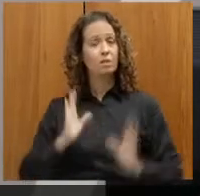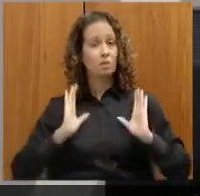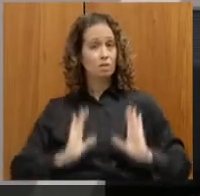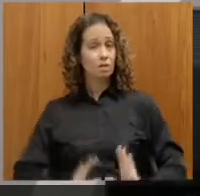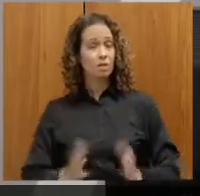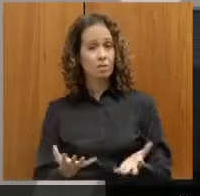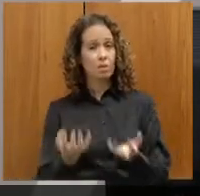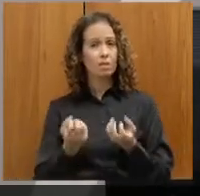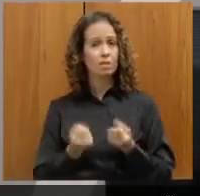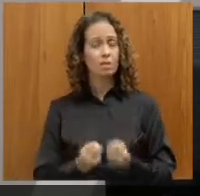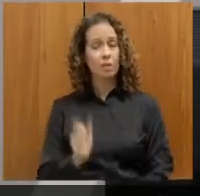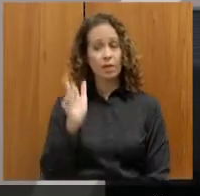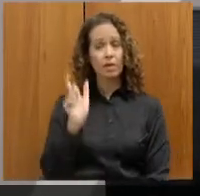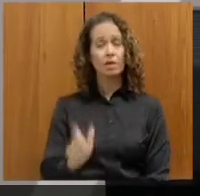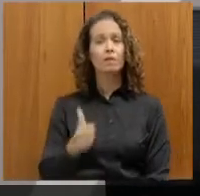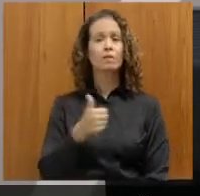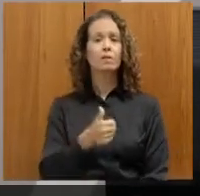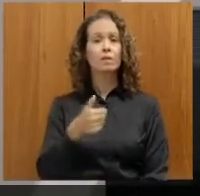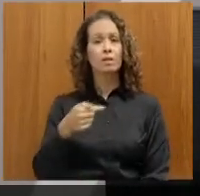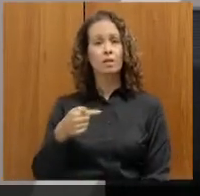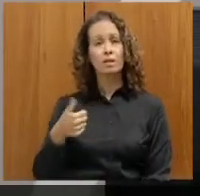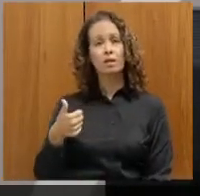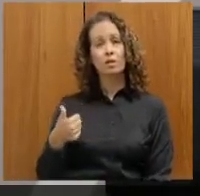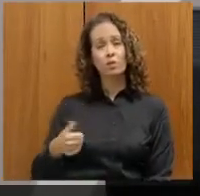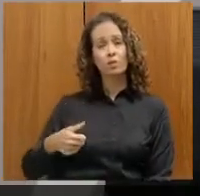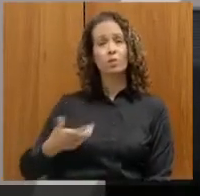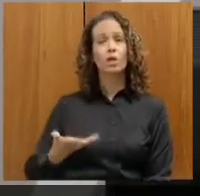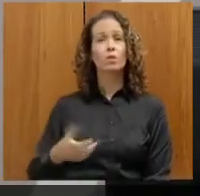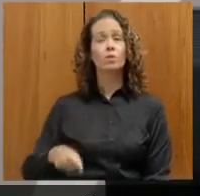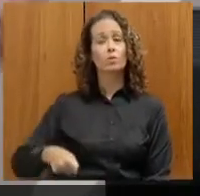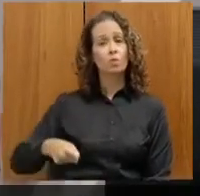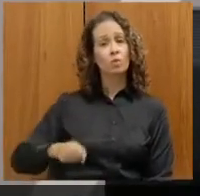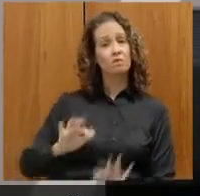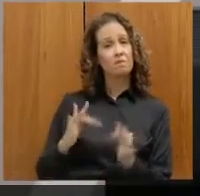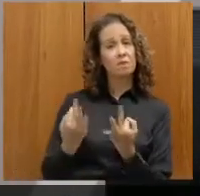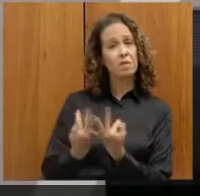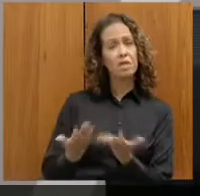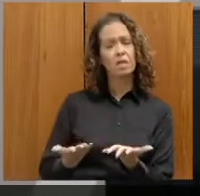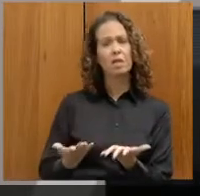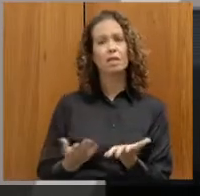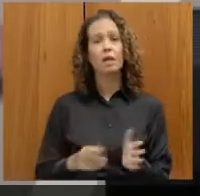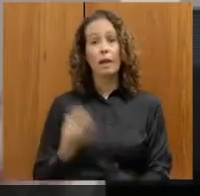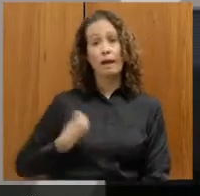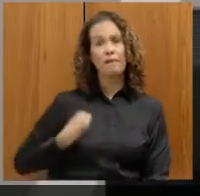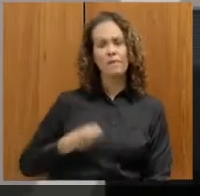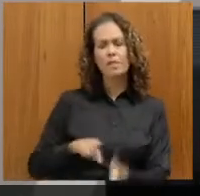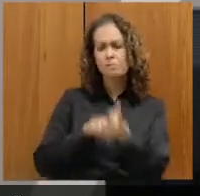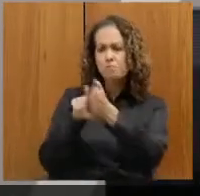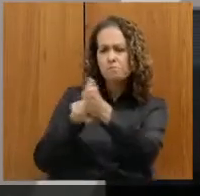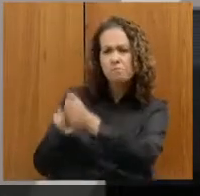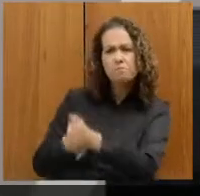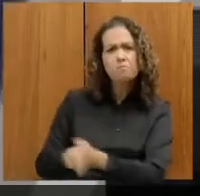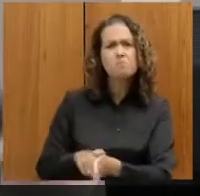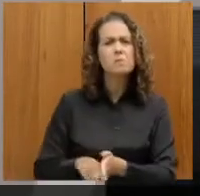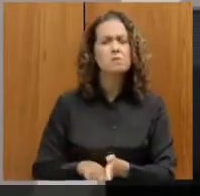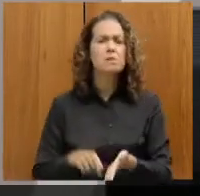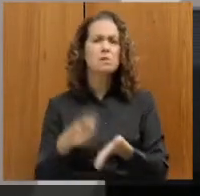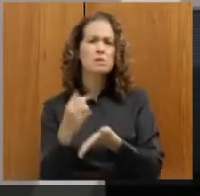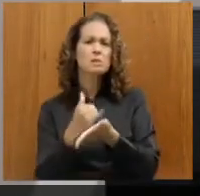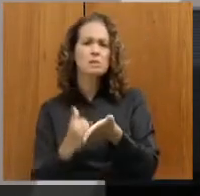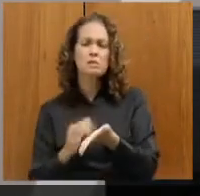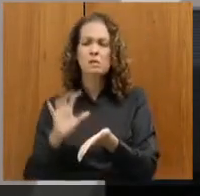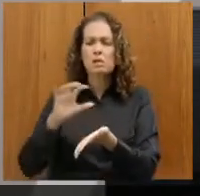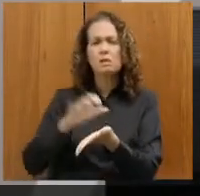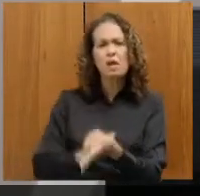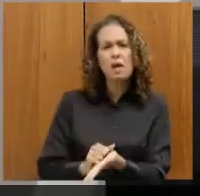para receber r$ 171 do bolsa família sua vida é vasculhar dele tem que fazer o cadastro todo